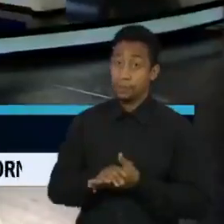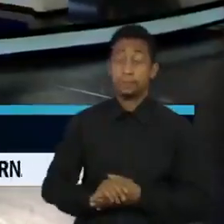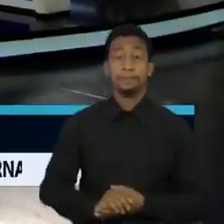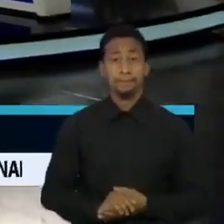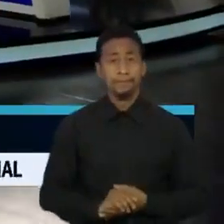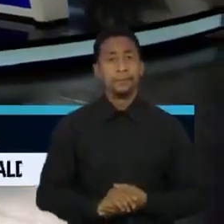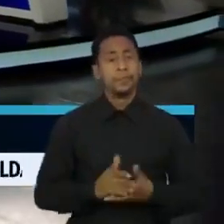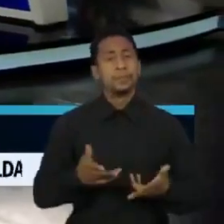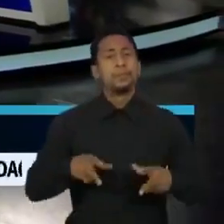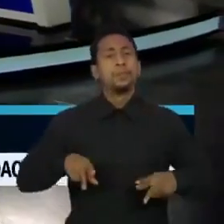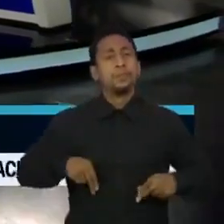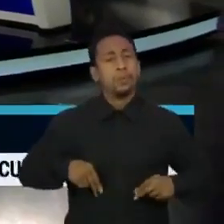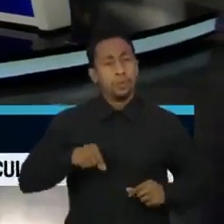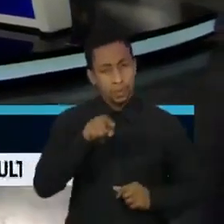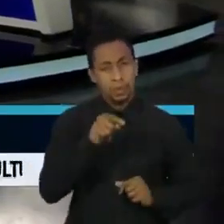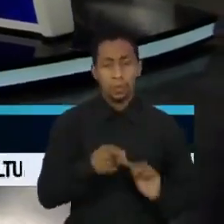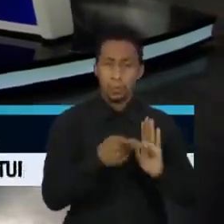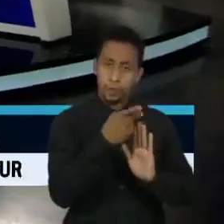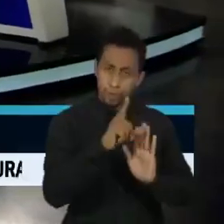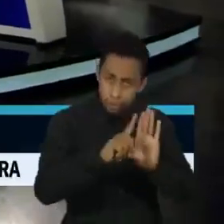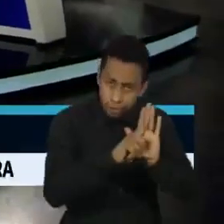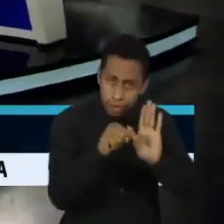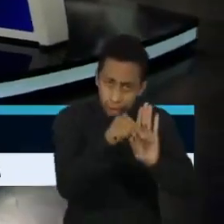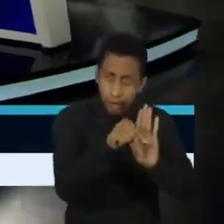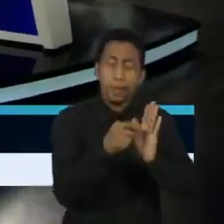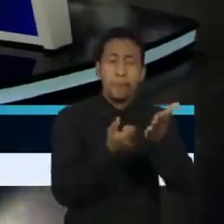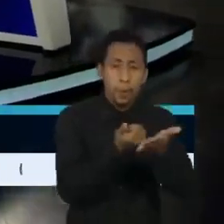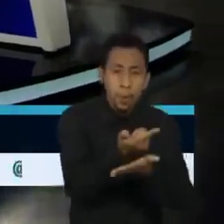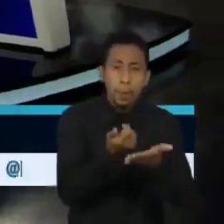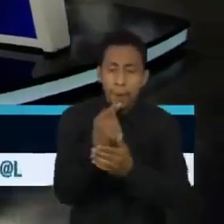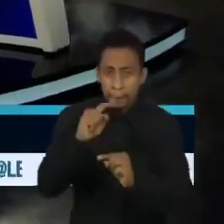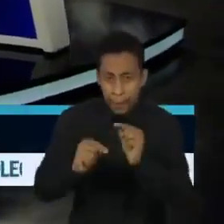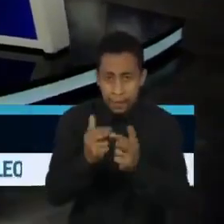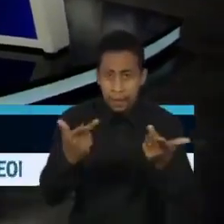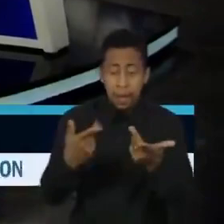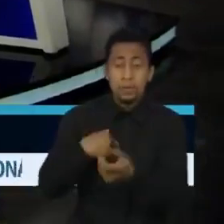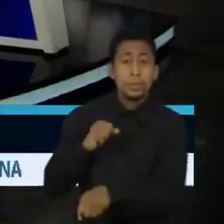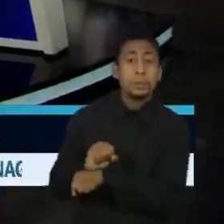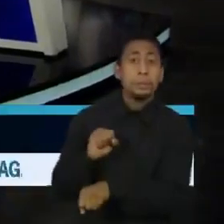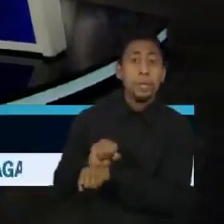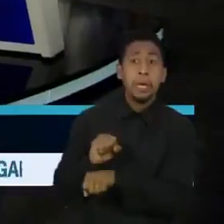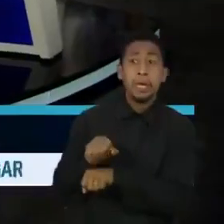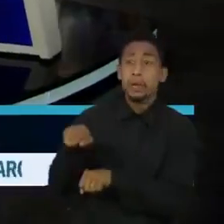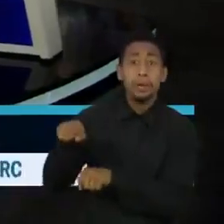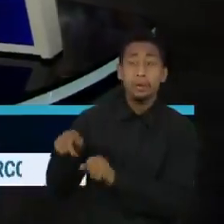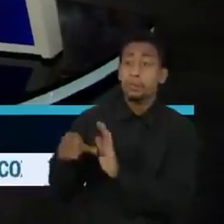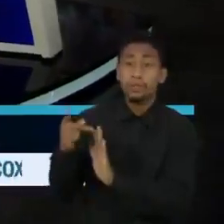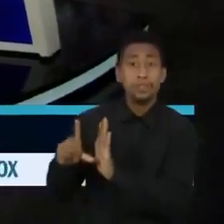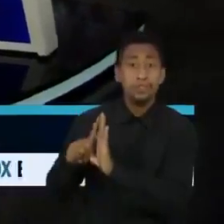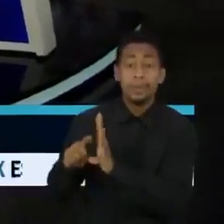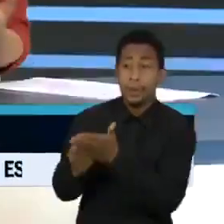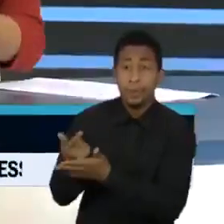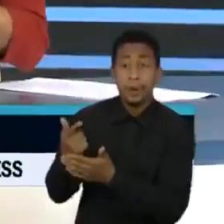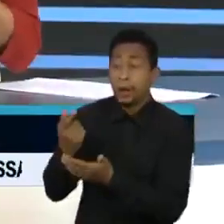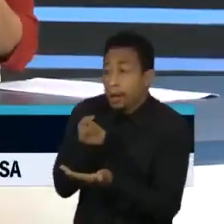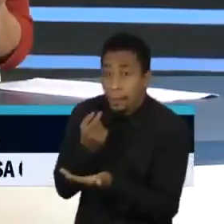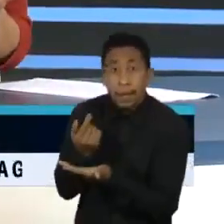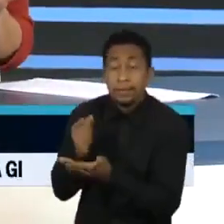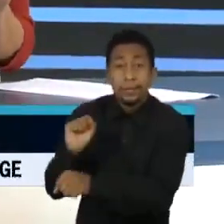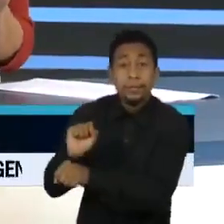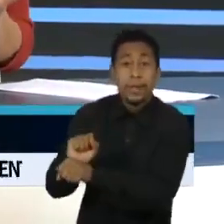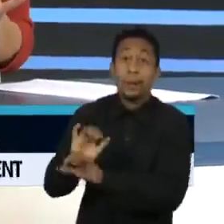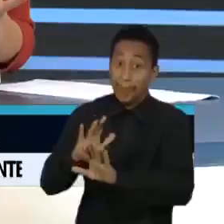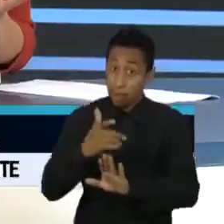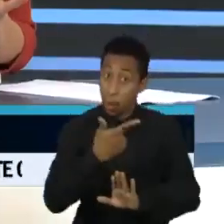Bom, doutor Gonzalo, os projetos de lei para garantir a compra de insumos seguem esperando. Já os projetos de lei são do interesse dos parlamentares, esses